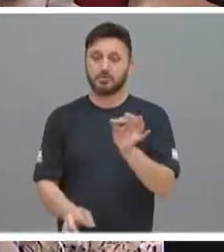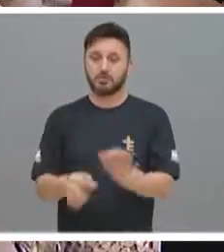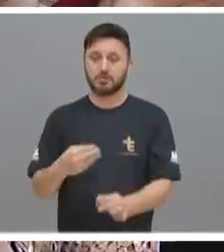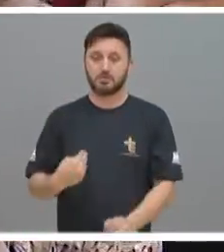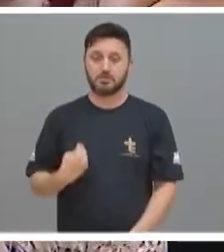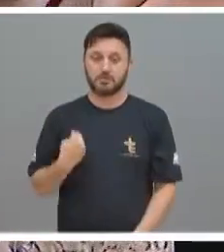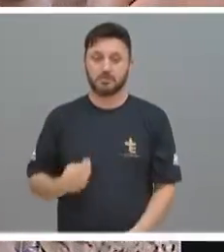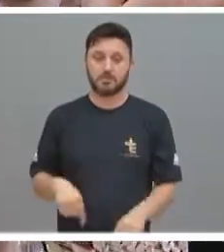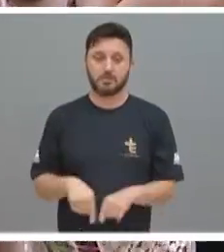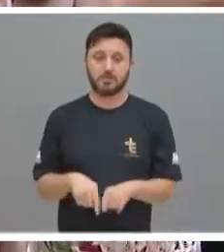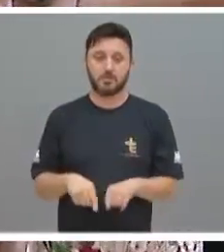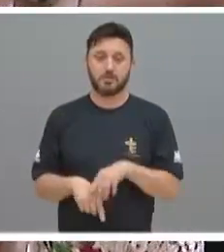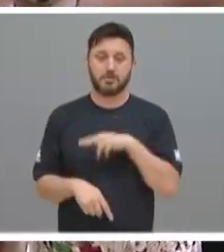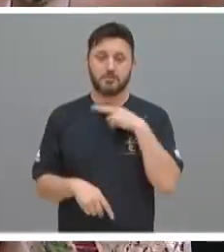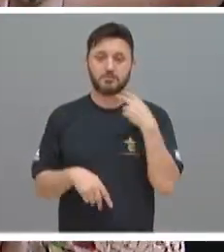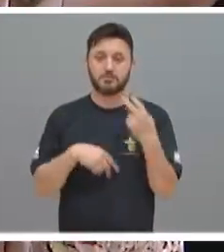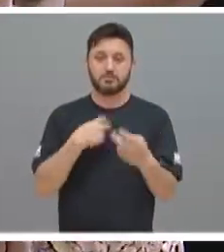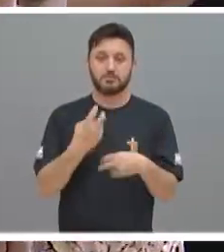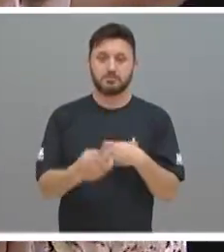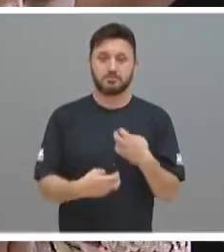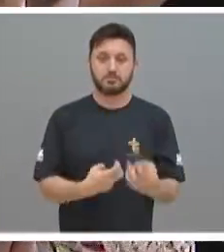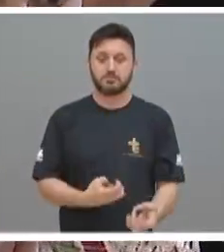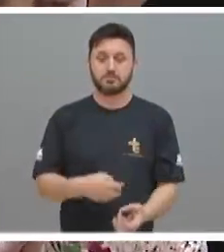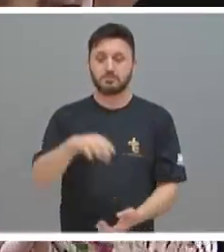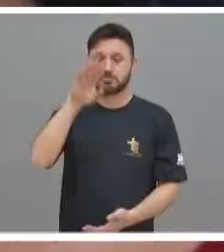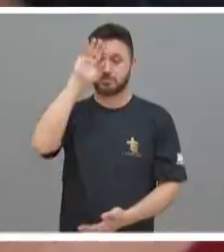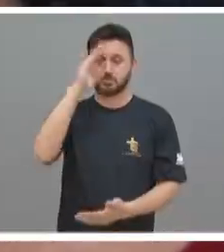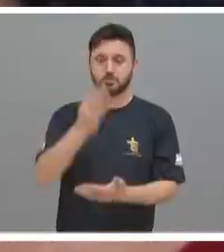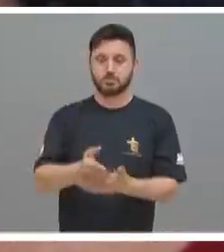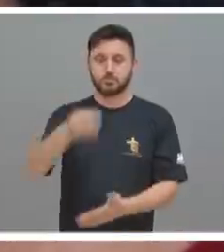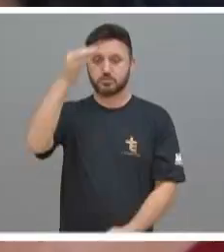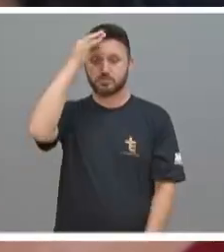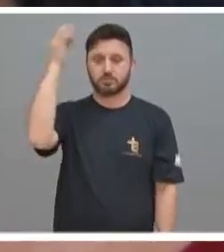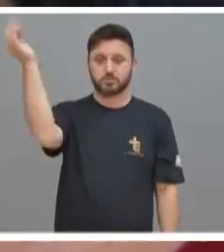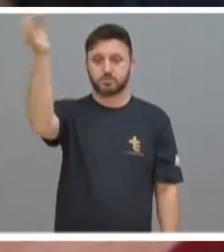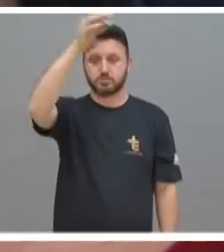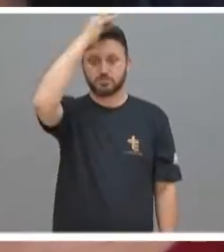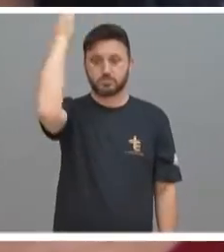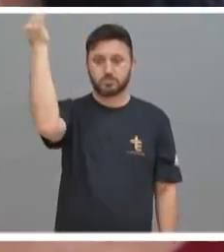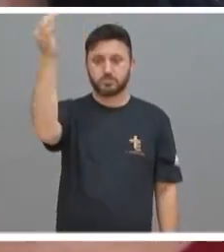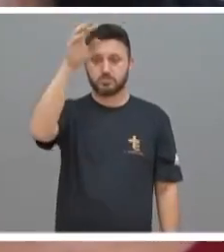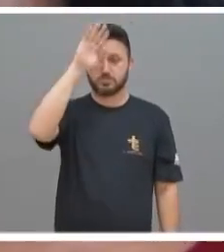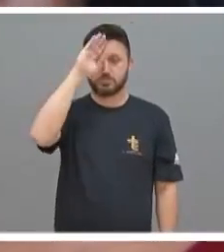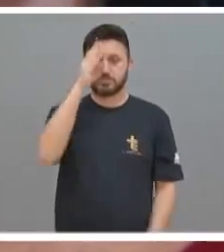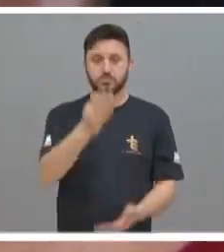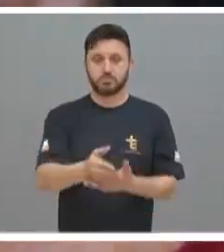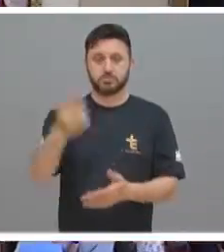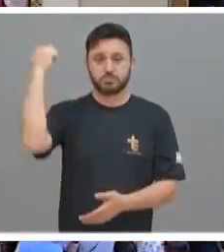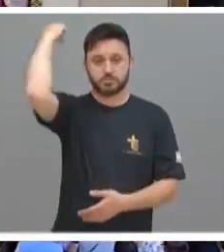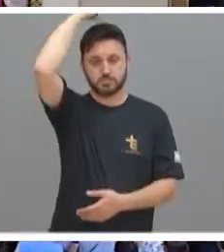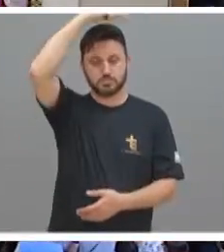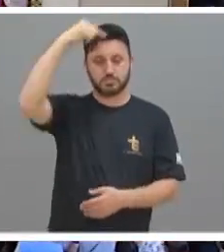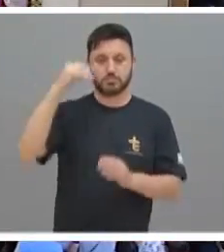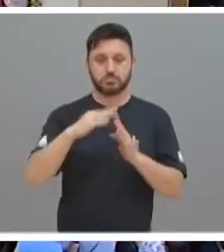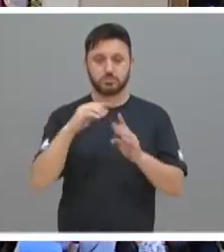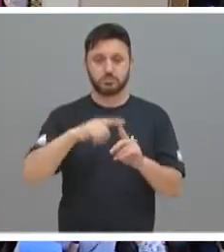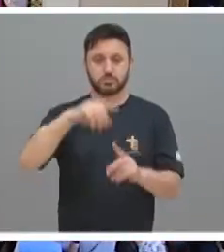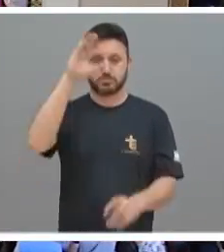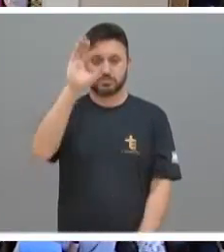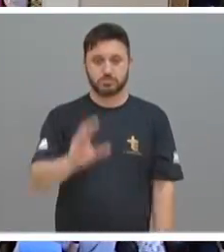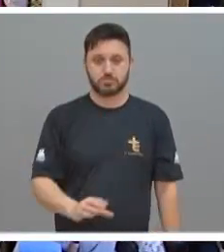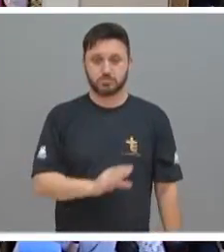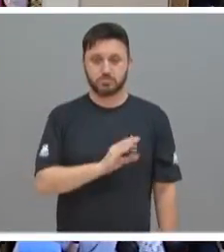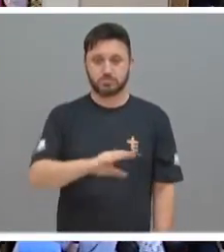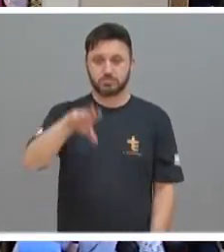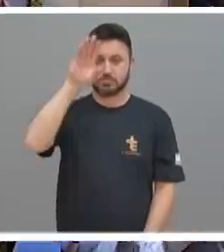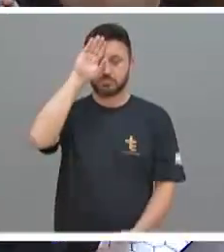onde há de vir a julgar os vivos e os mortos. Creio no Espírito Santo, na Santa